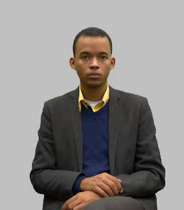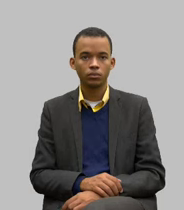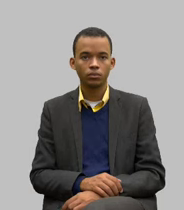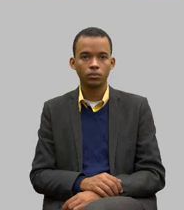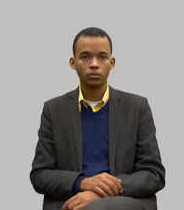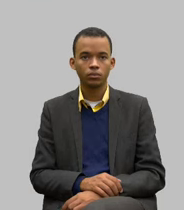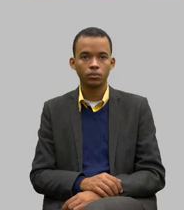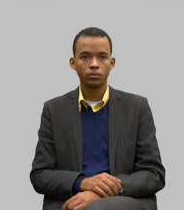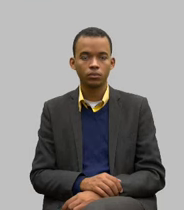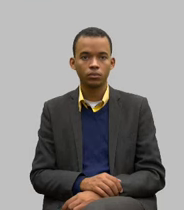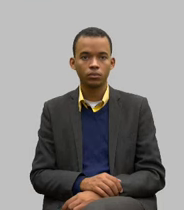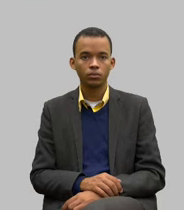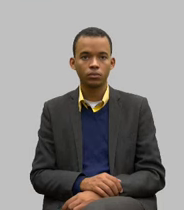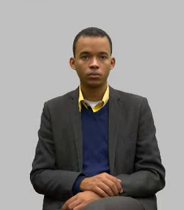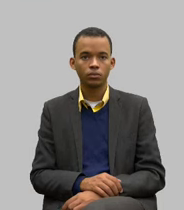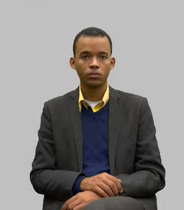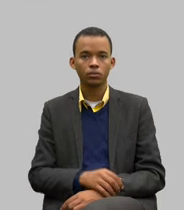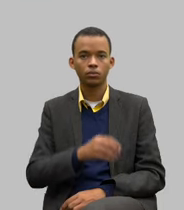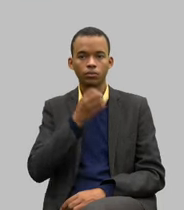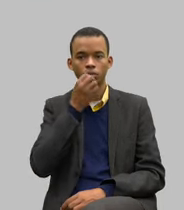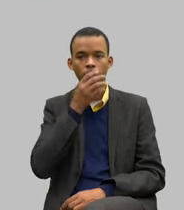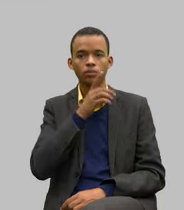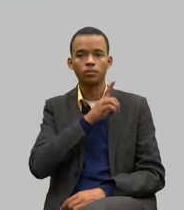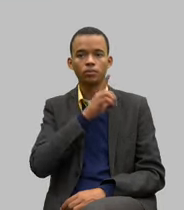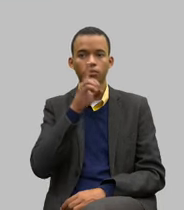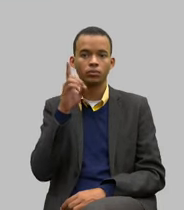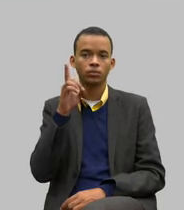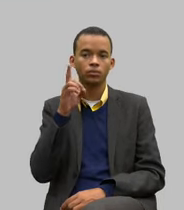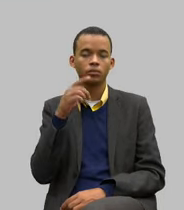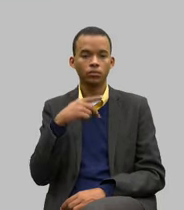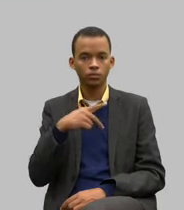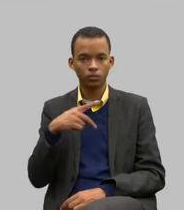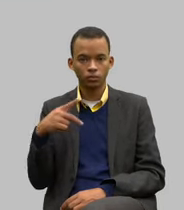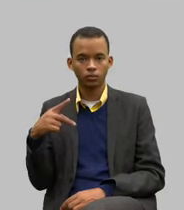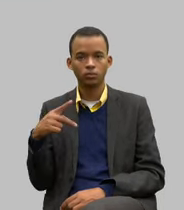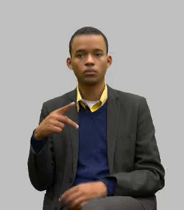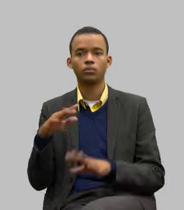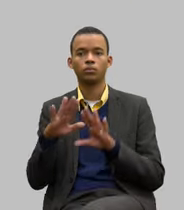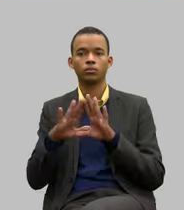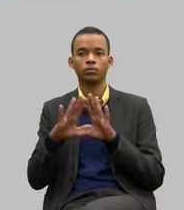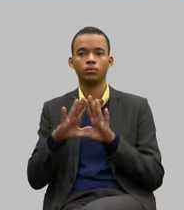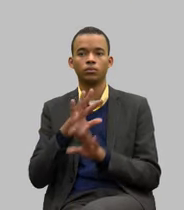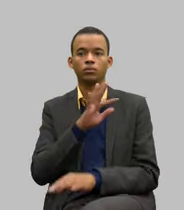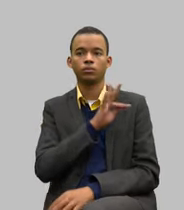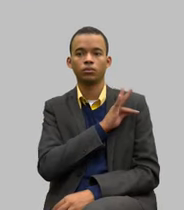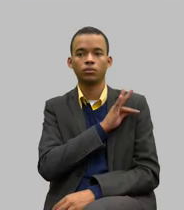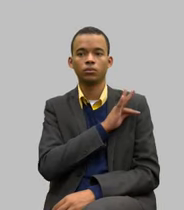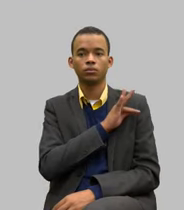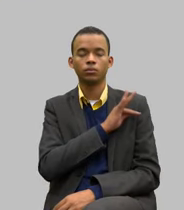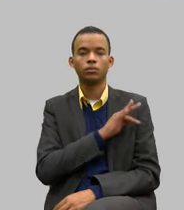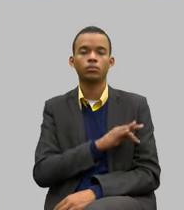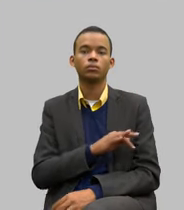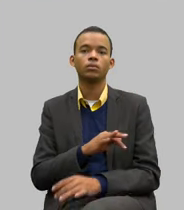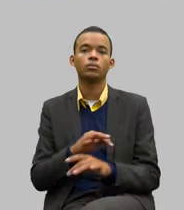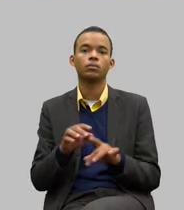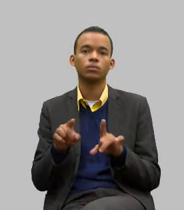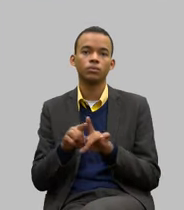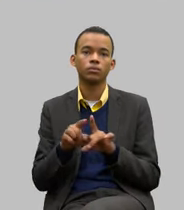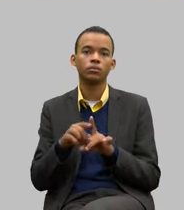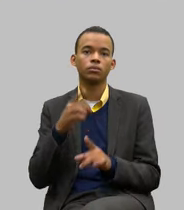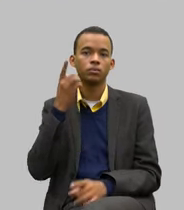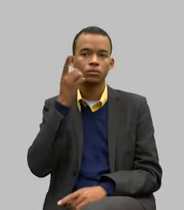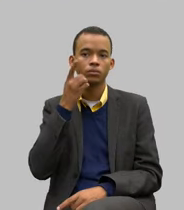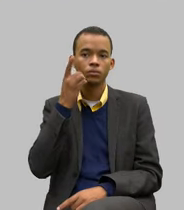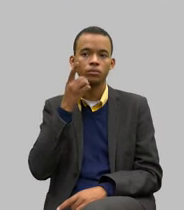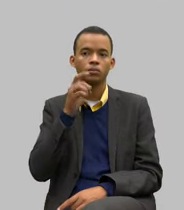eh Bom dia Deputado Sargento Rodrigues Presidente aqui desse Assembleia fiscaliza Deputado Arantes nosso